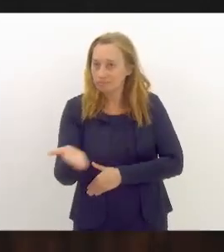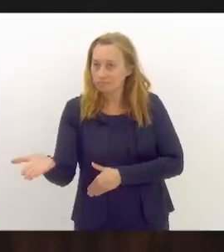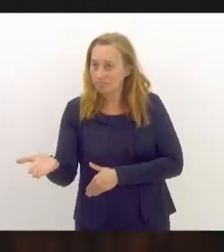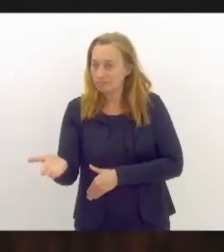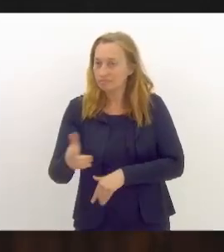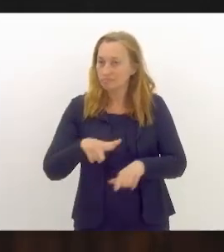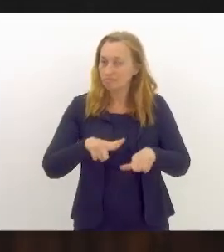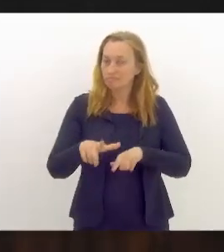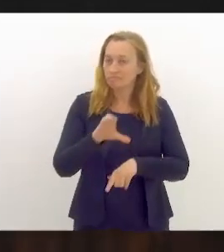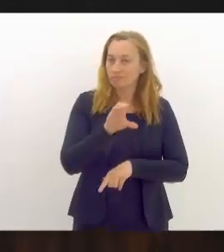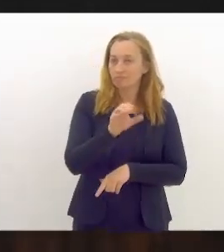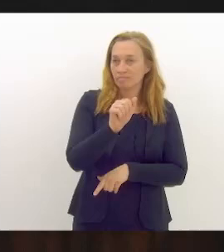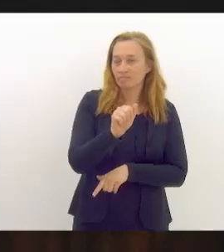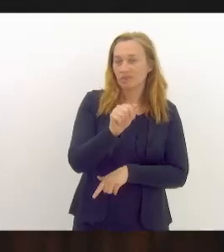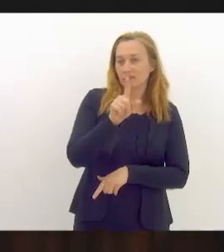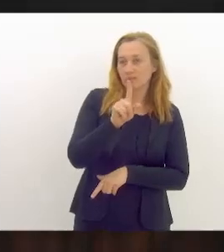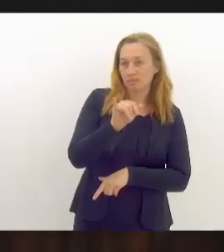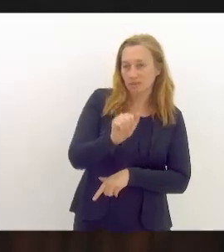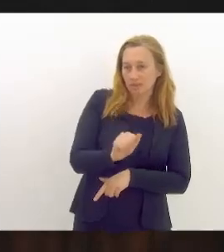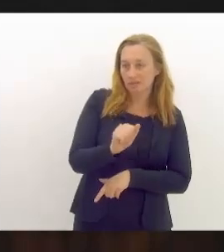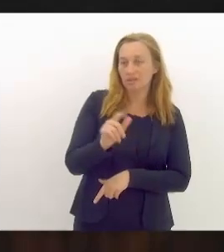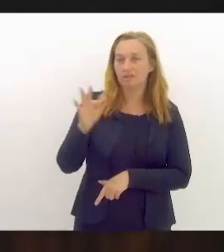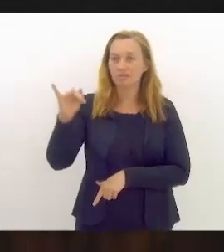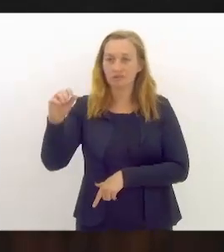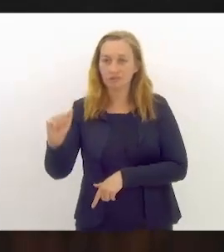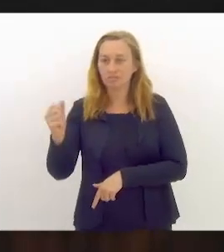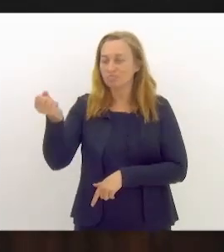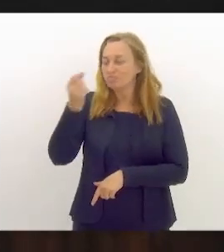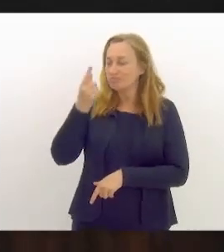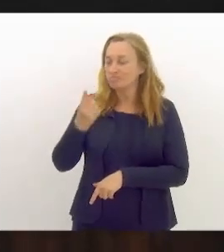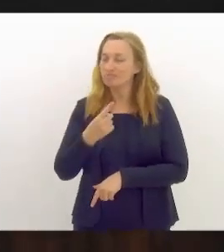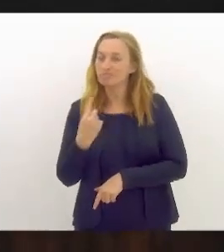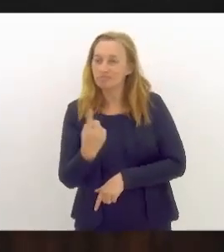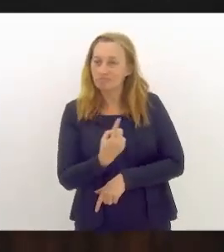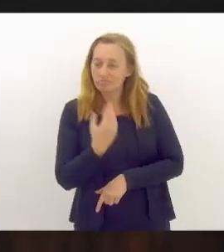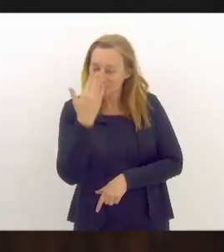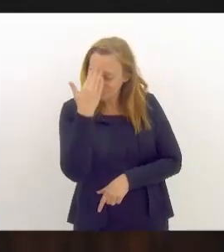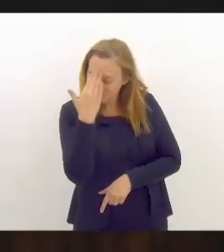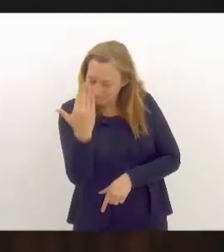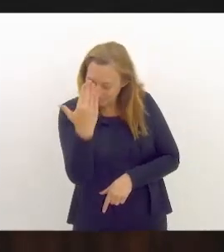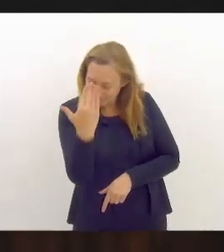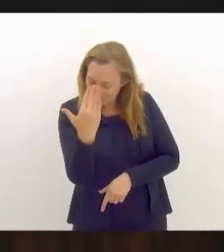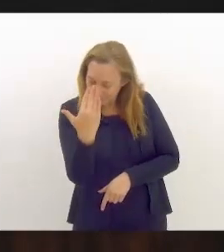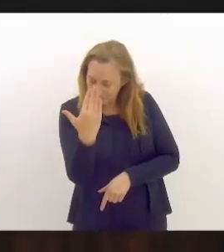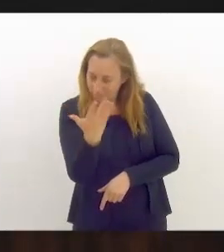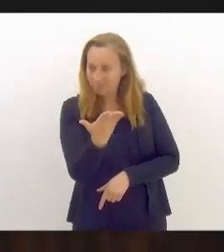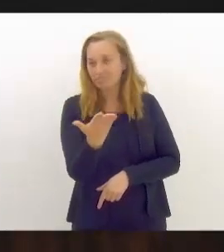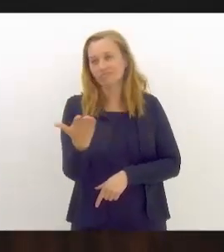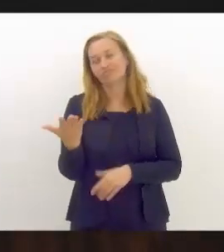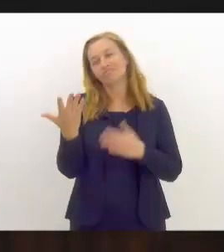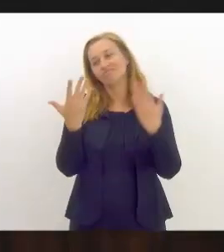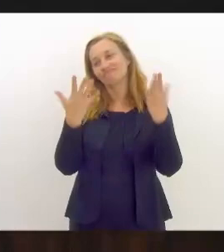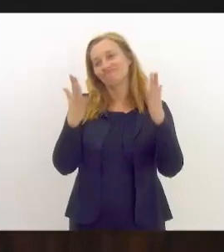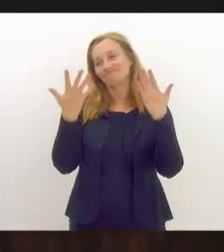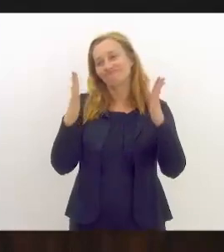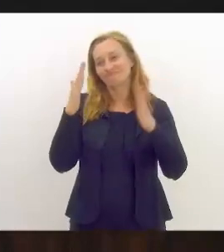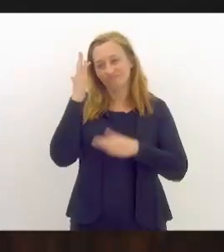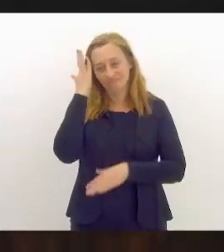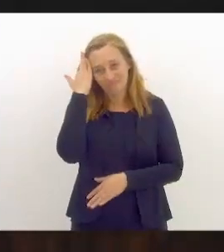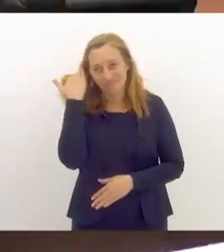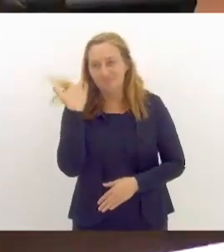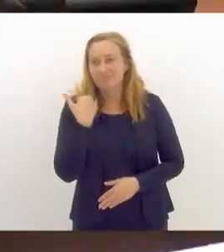Camila e Fábio inspira a todos nós Muitíssimo obrigada e parabéns